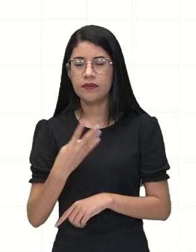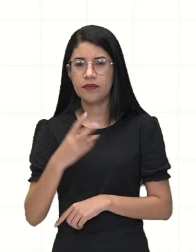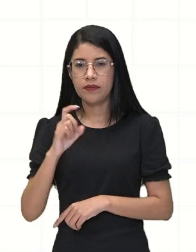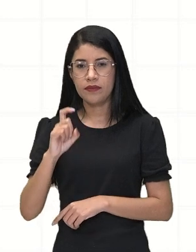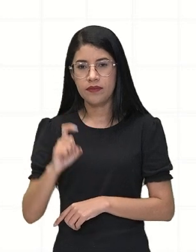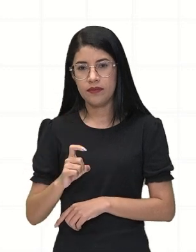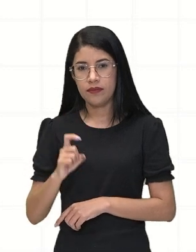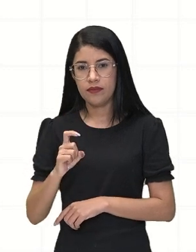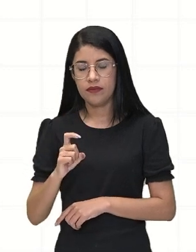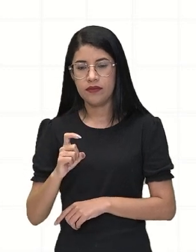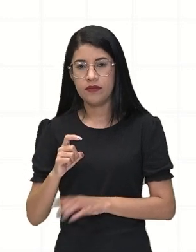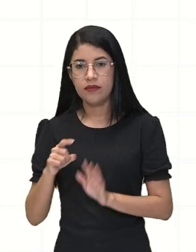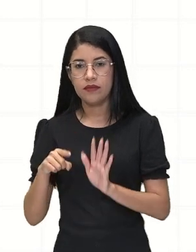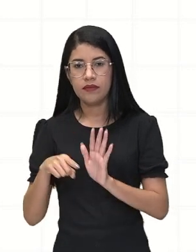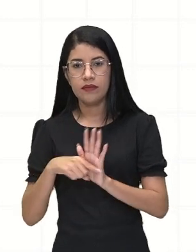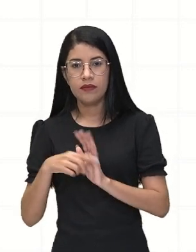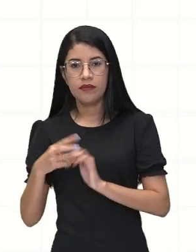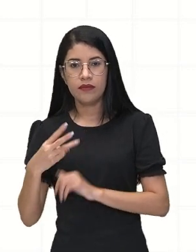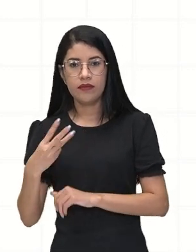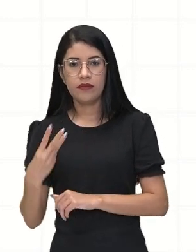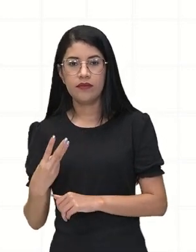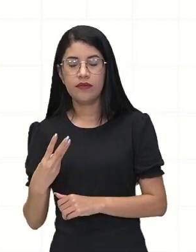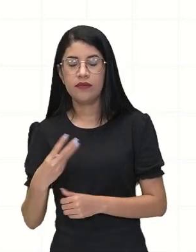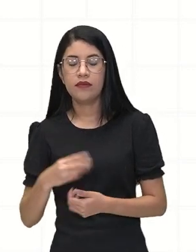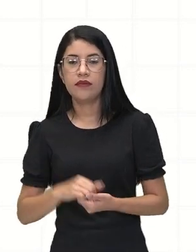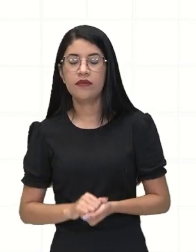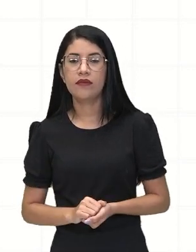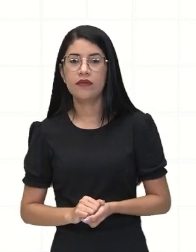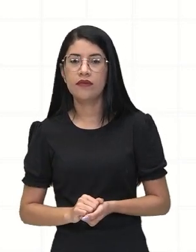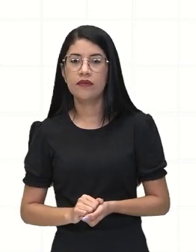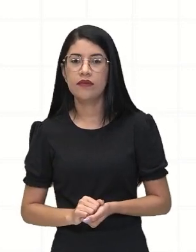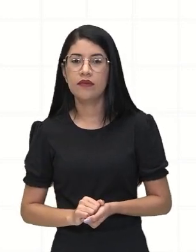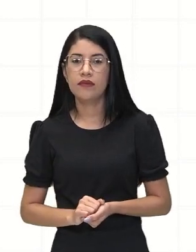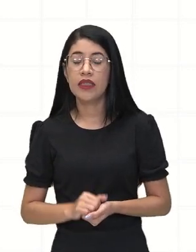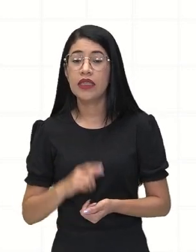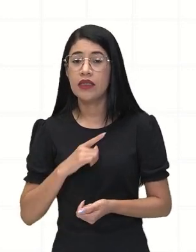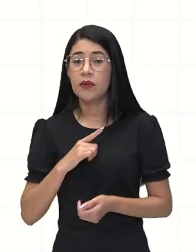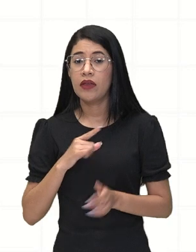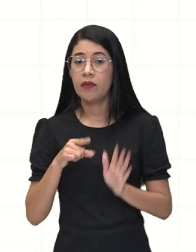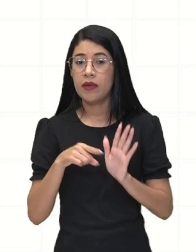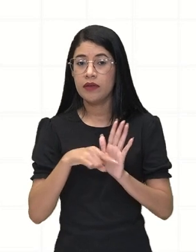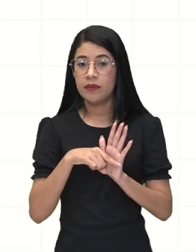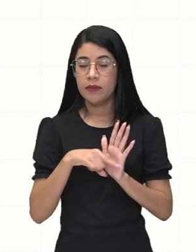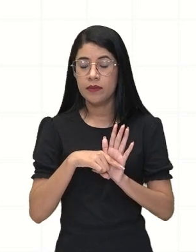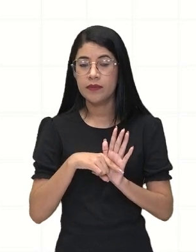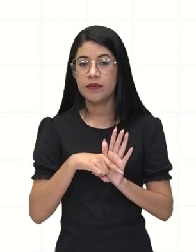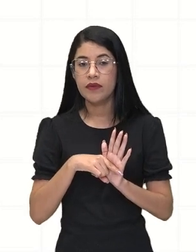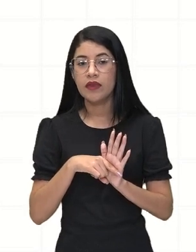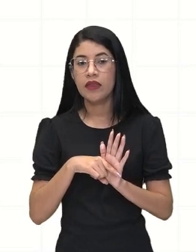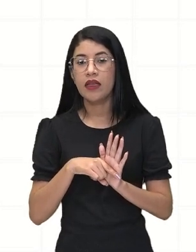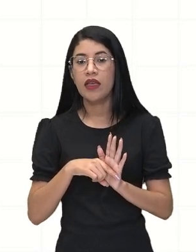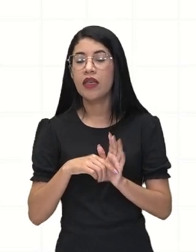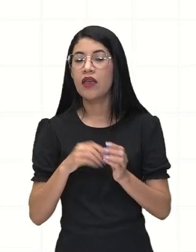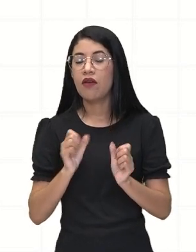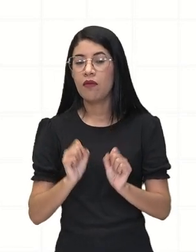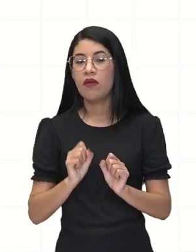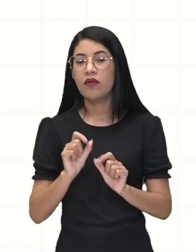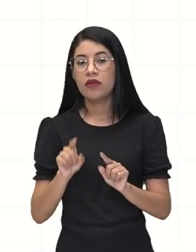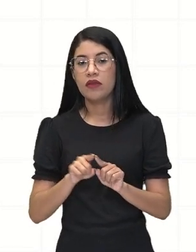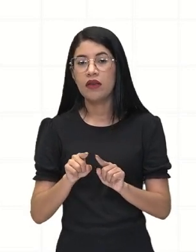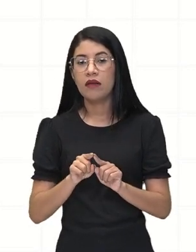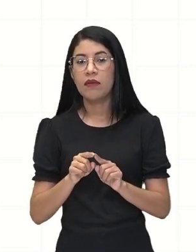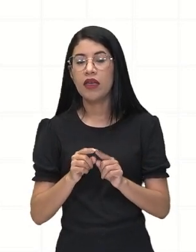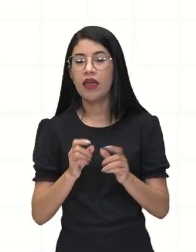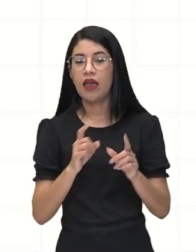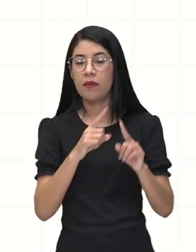4x menos 3. Ou seja, eu tenho uma diferença de 2 quadrados e eu estou escrevendo como sendo o produto